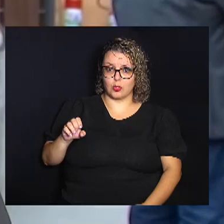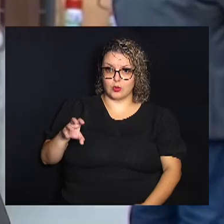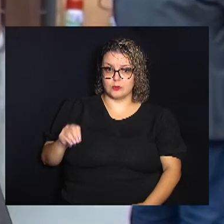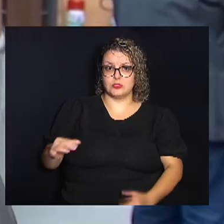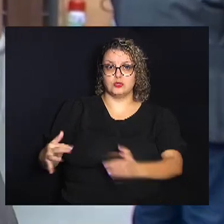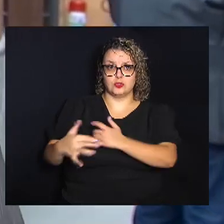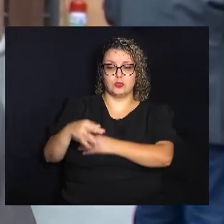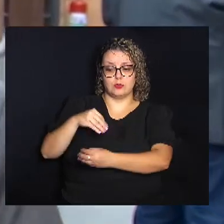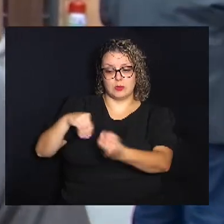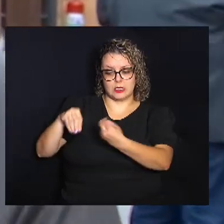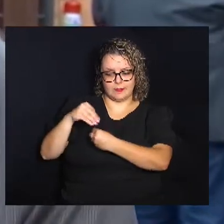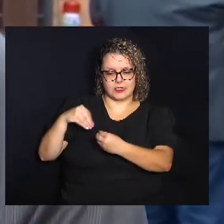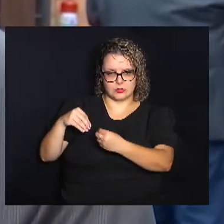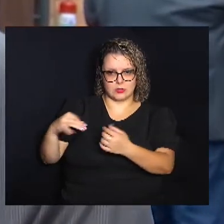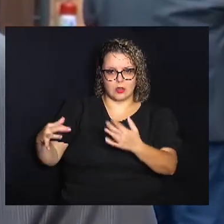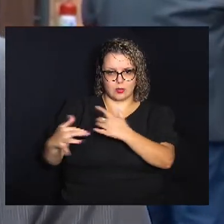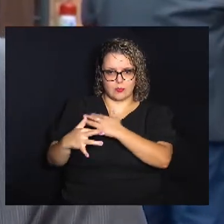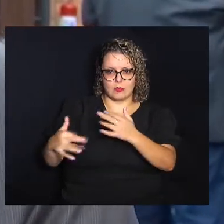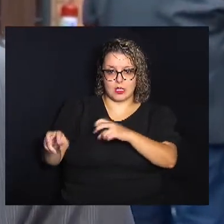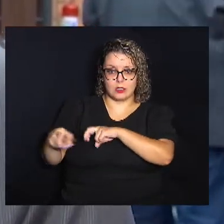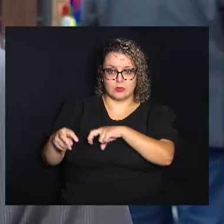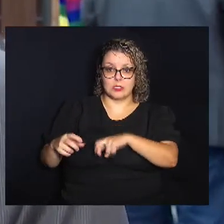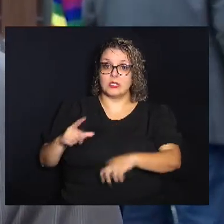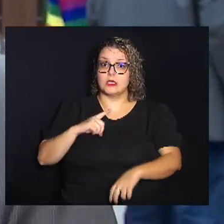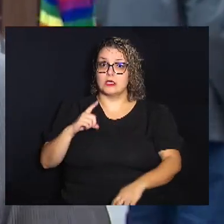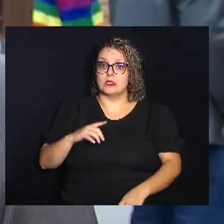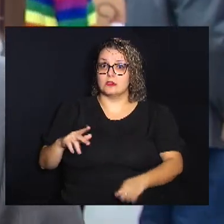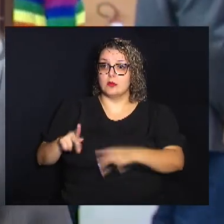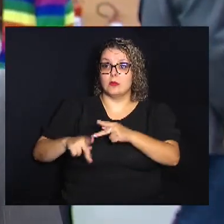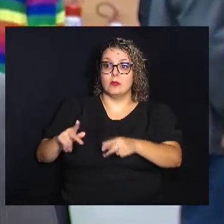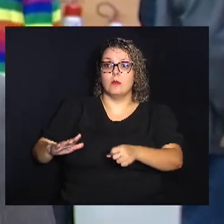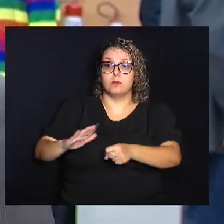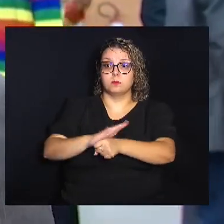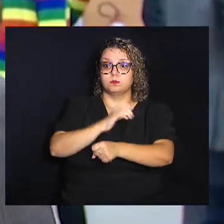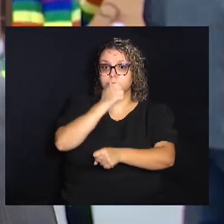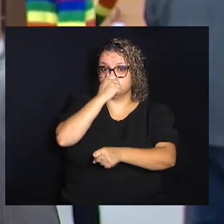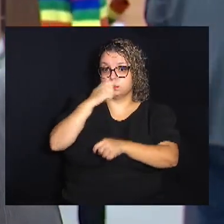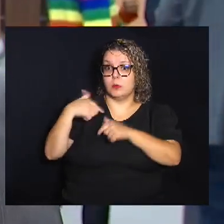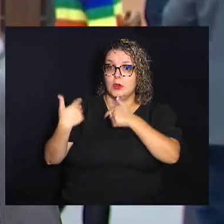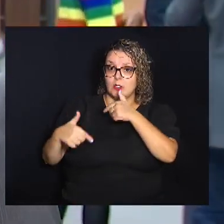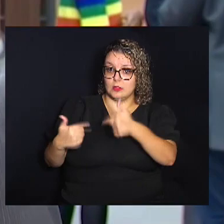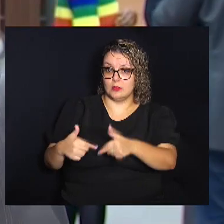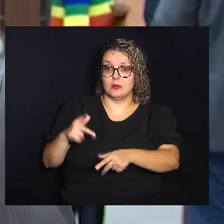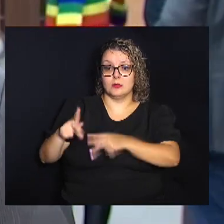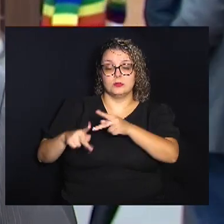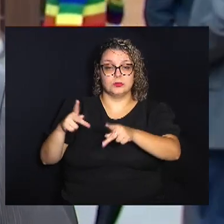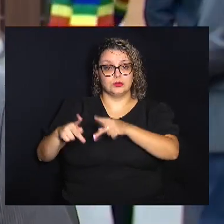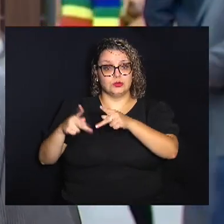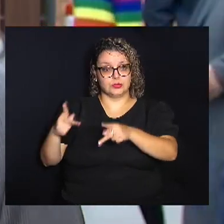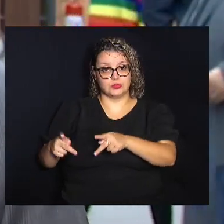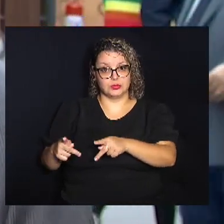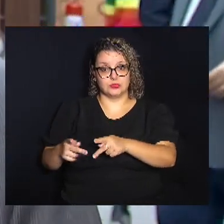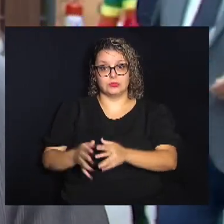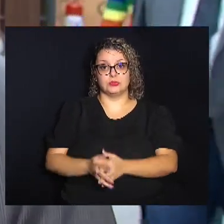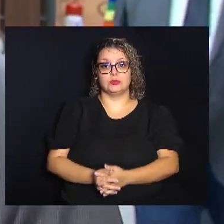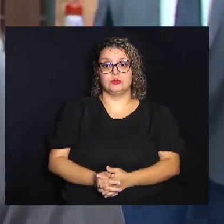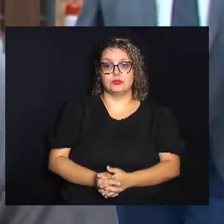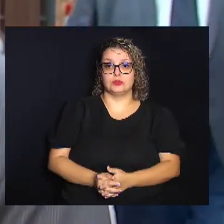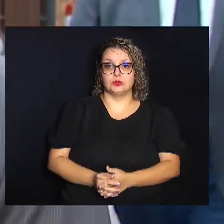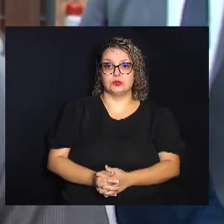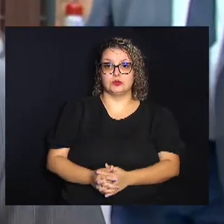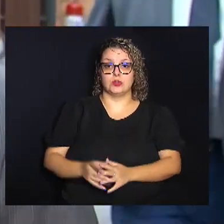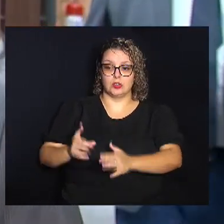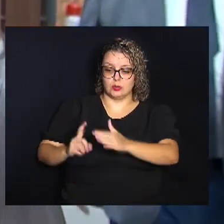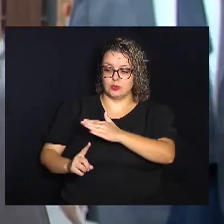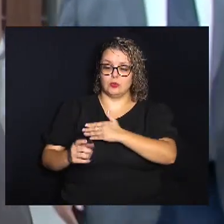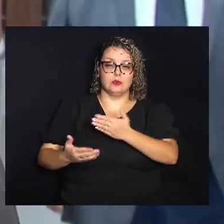né? E lá há uma densidade de uma população trabalhadora, uma população que presta